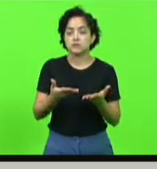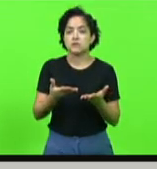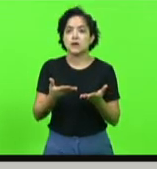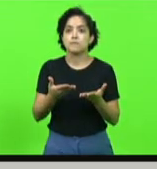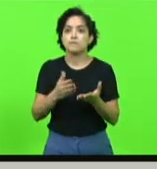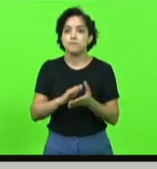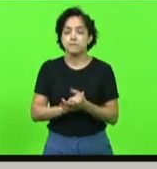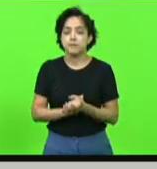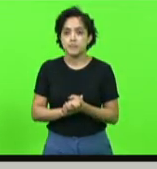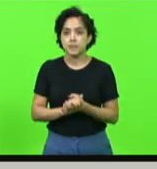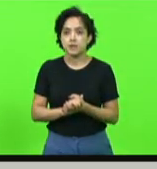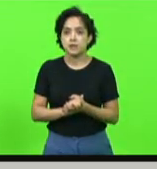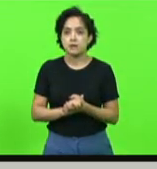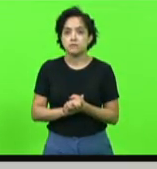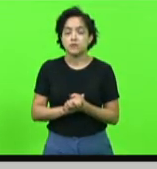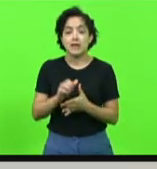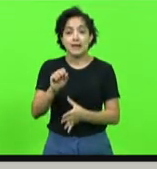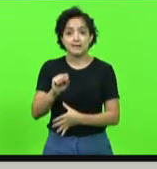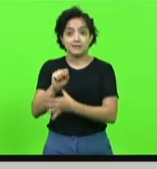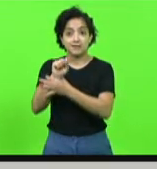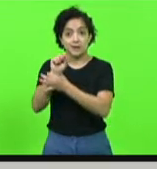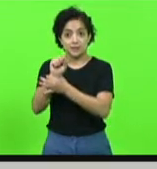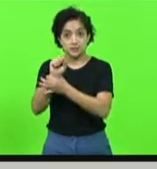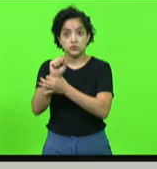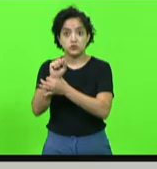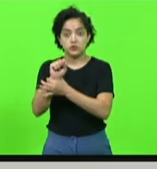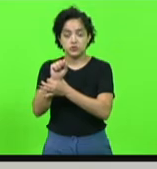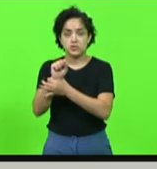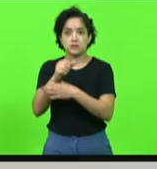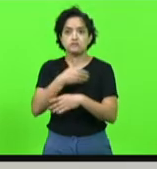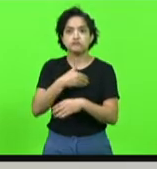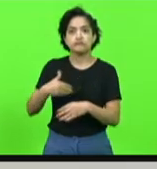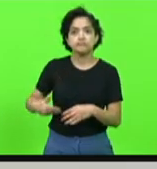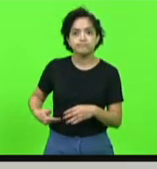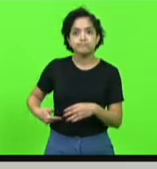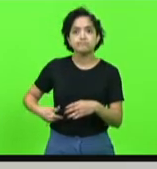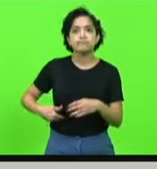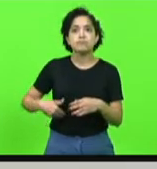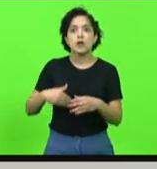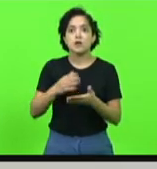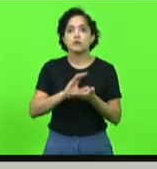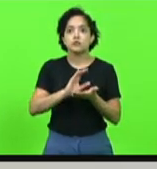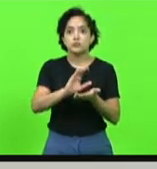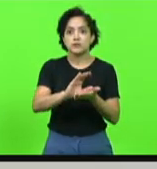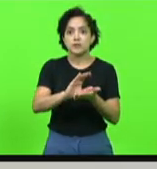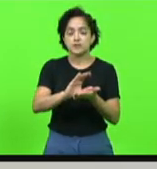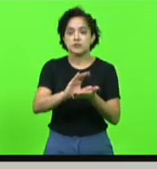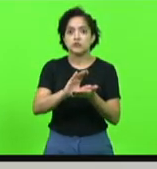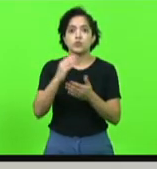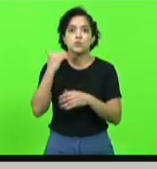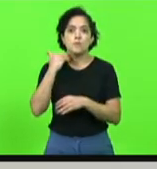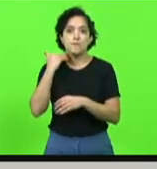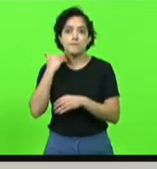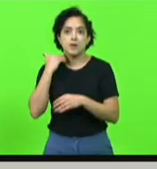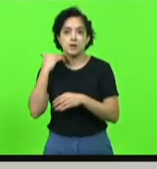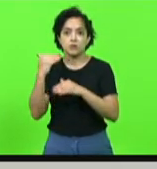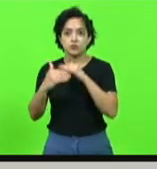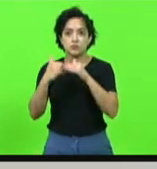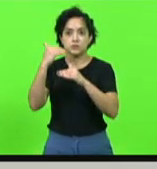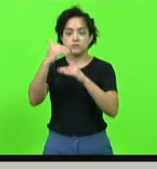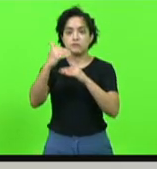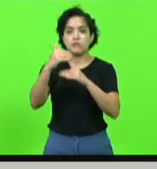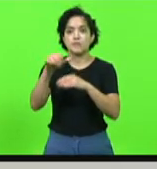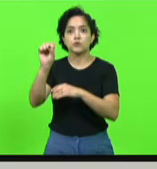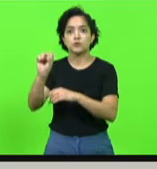prestar contrapartida à garantia oferecida pela União em operação de crédito externo a ser celebrada entre o Banco Regional de Desenvolvimento do Extremo